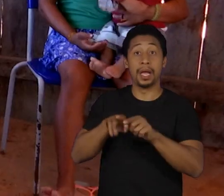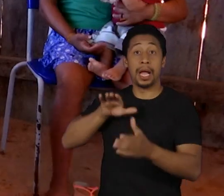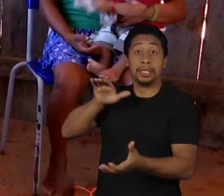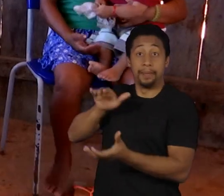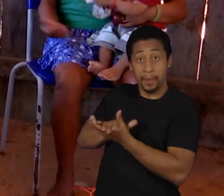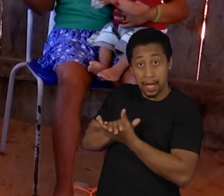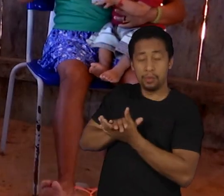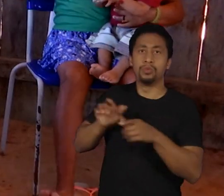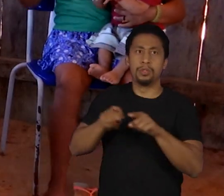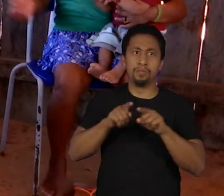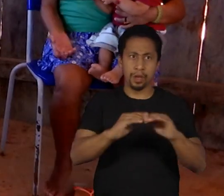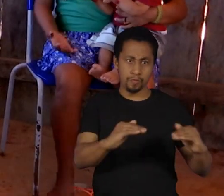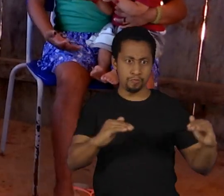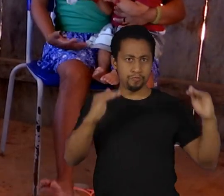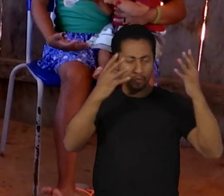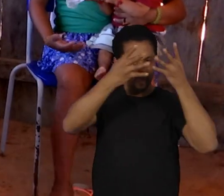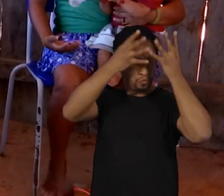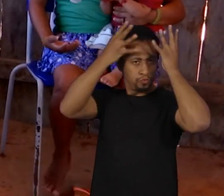caciques.